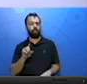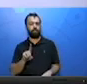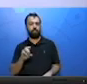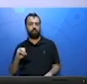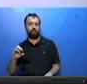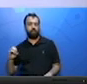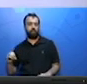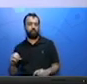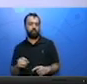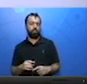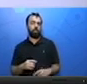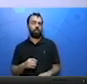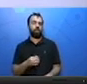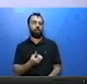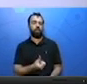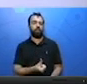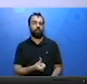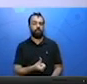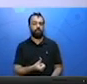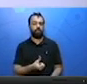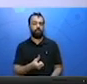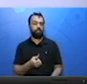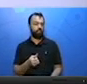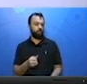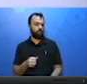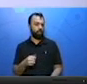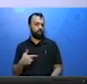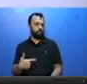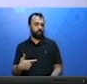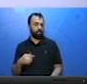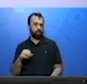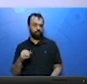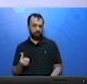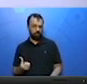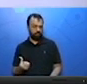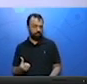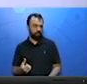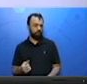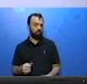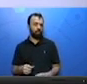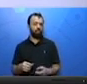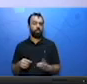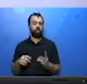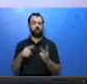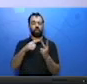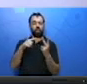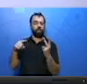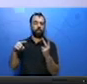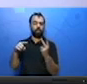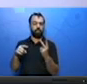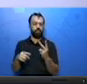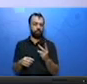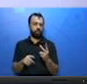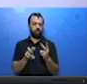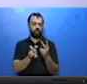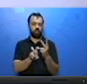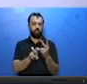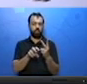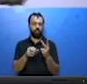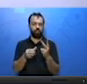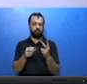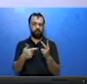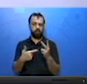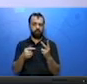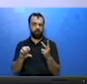676. Raiz de 676, 26, como eu já comentei na aula anterior. Aqui eu pus para comparar que vai dar o mesmo